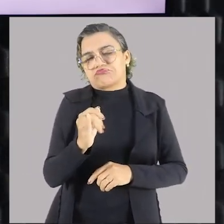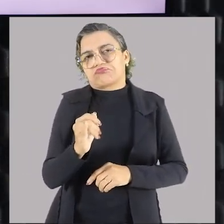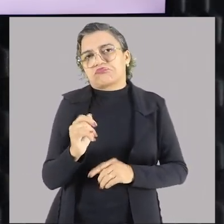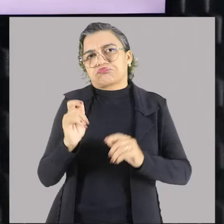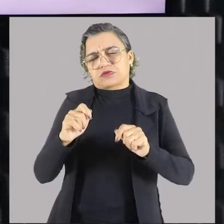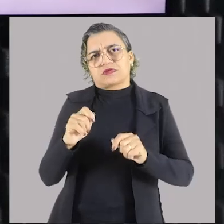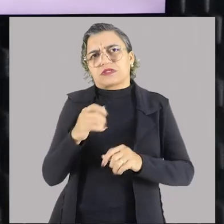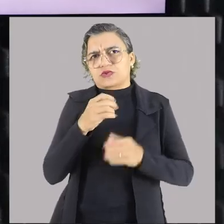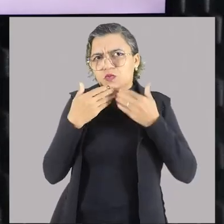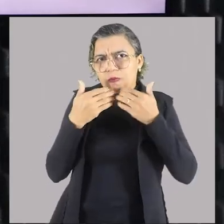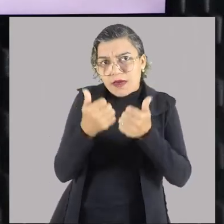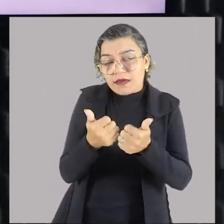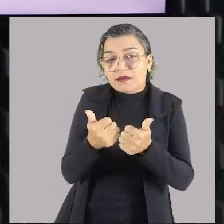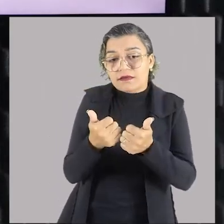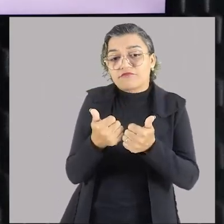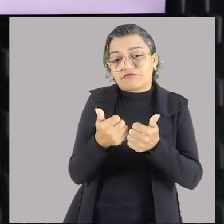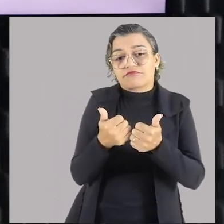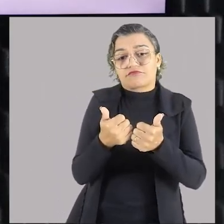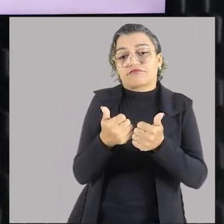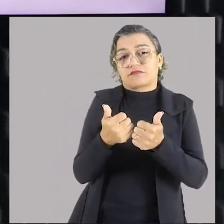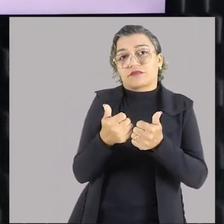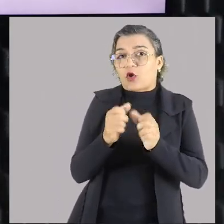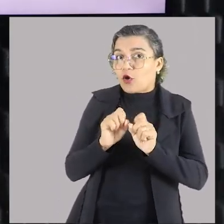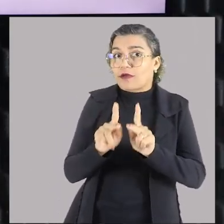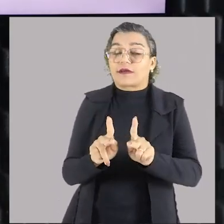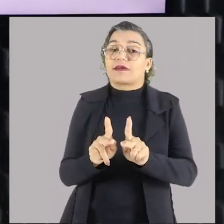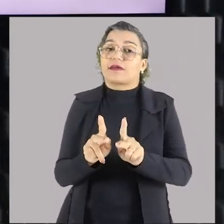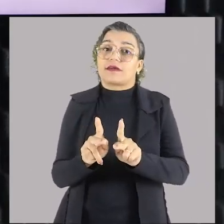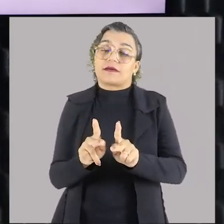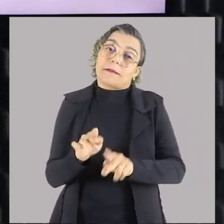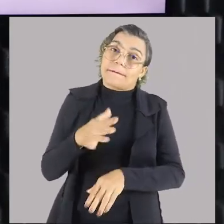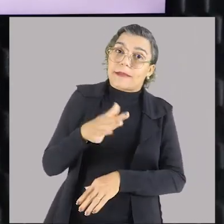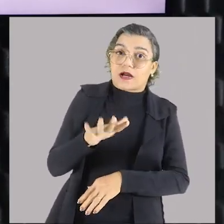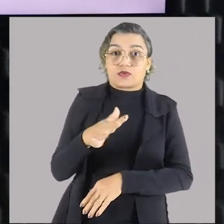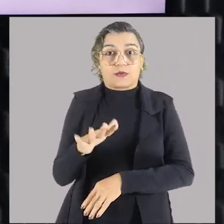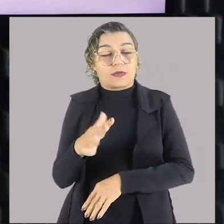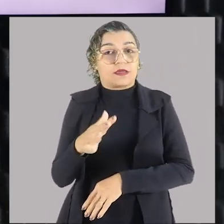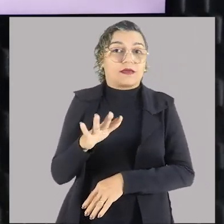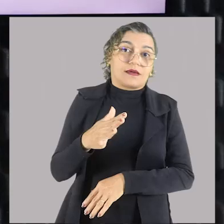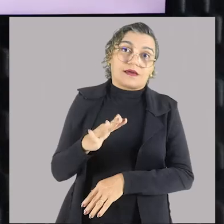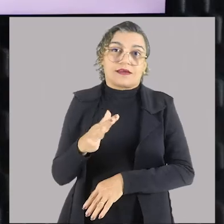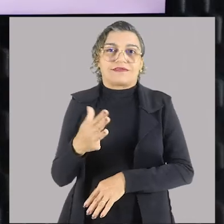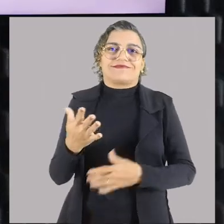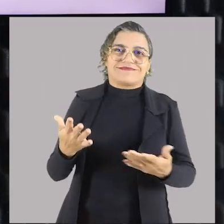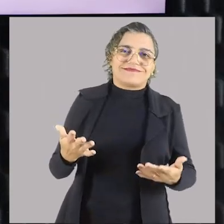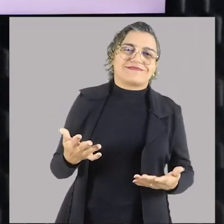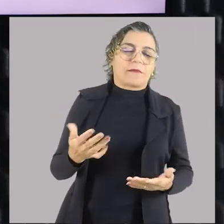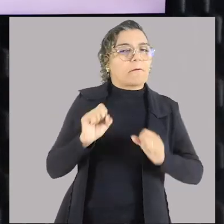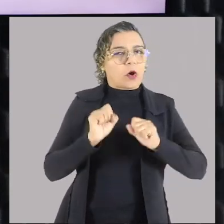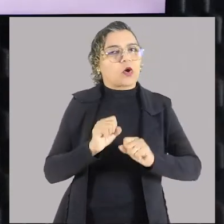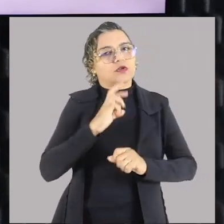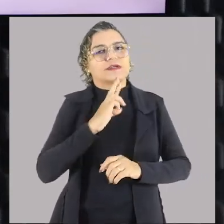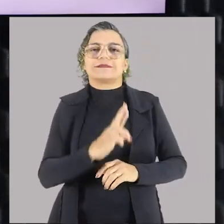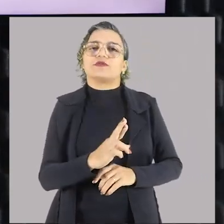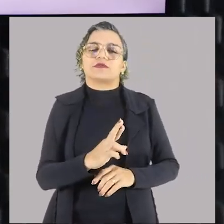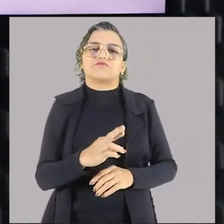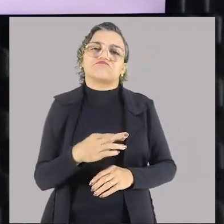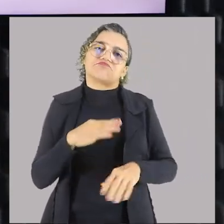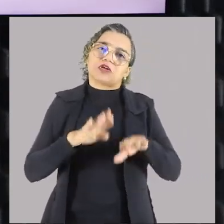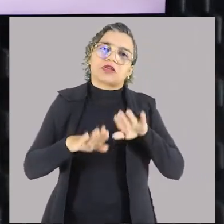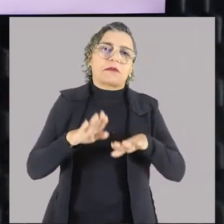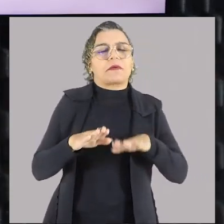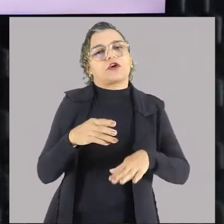pode dizer I'm well, I'm okay, I'm so. Então, eu tô ok, eu tô mais ou menos. Depende de como você está